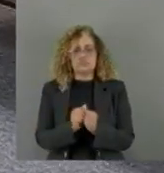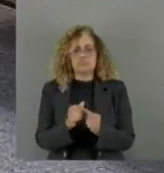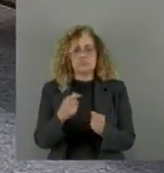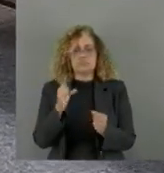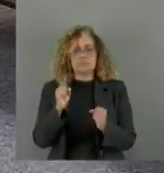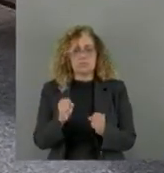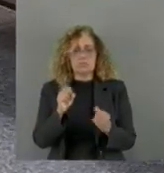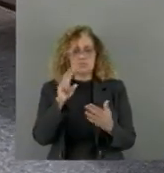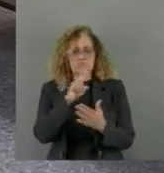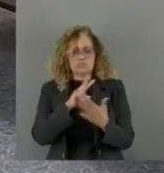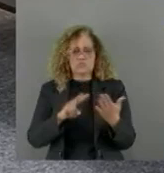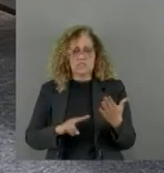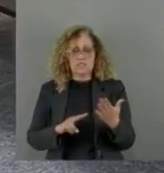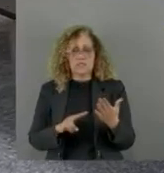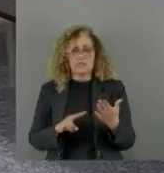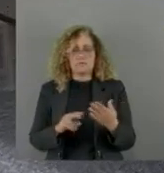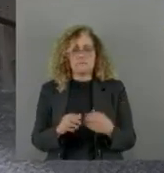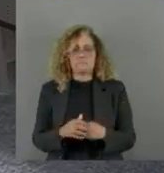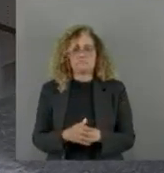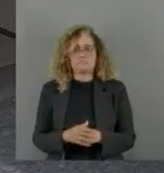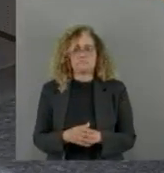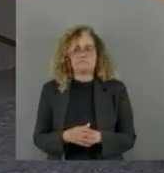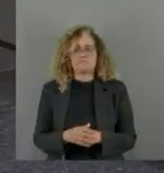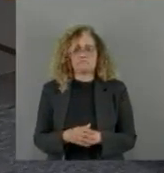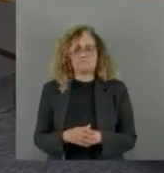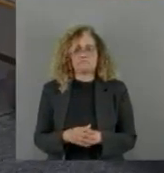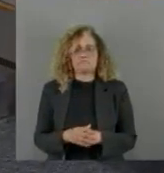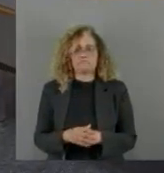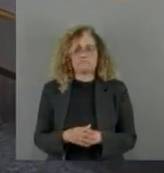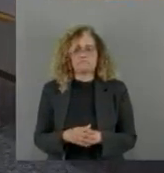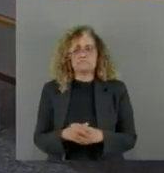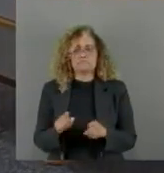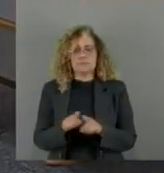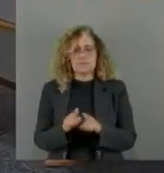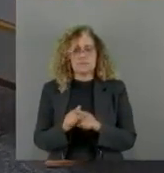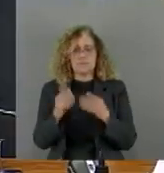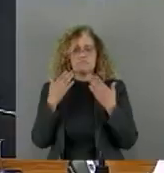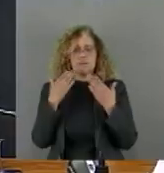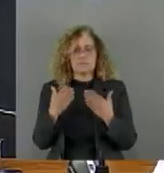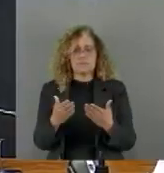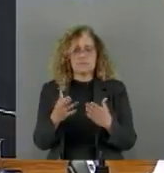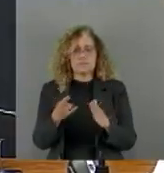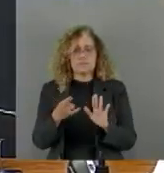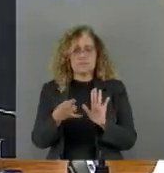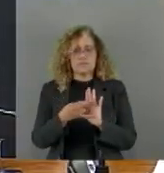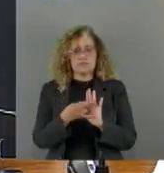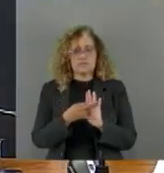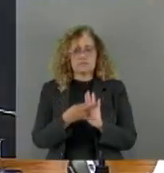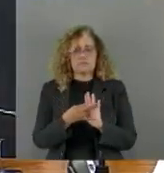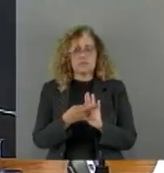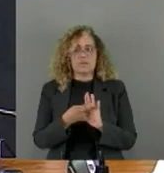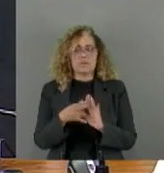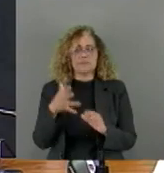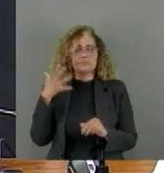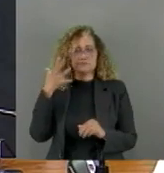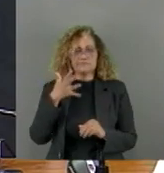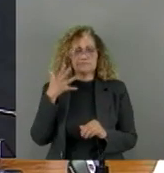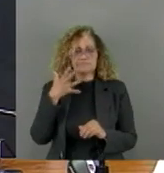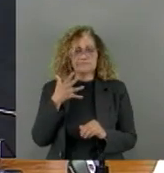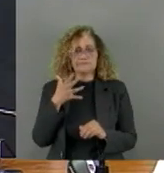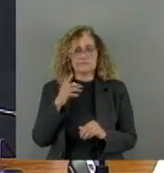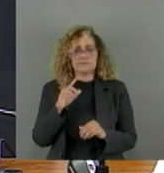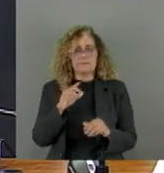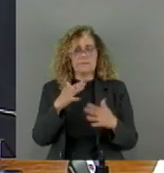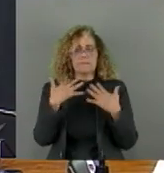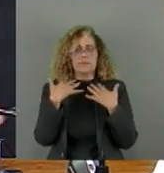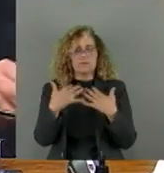uma audiência já aprovada. Sim, e aí também vou apresentar o requerimento oral para aquela audiência que